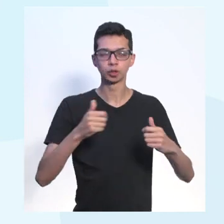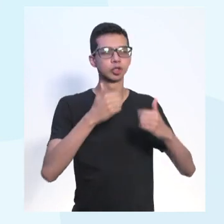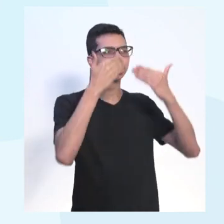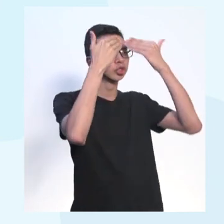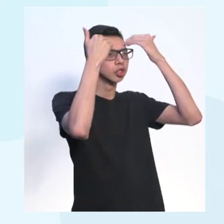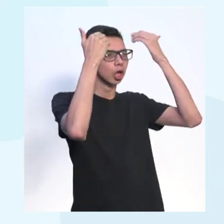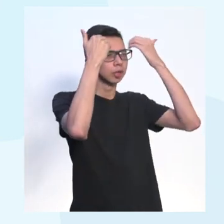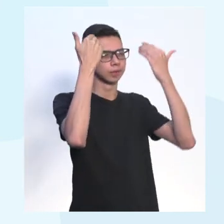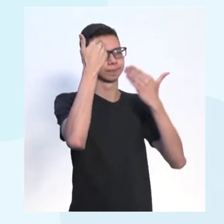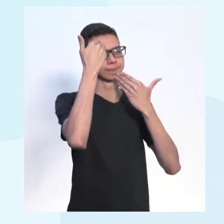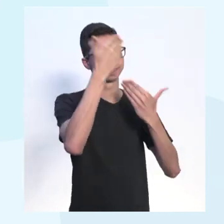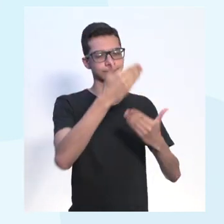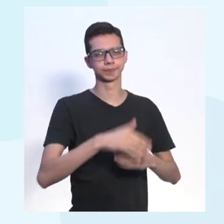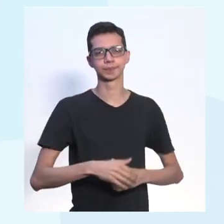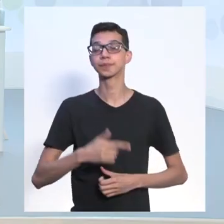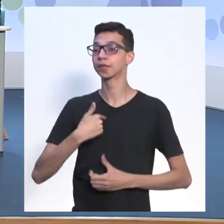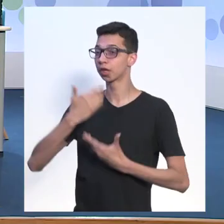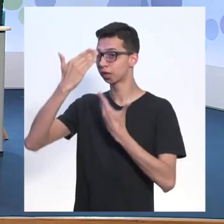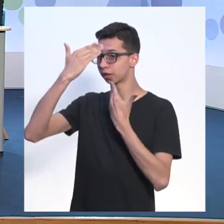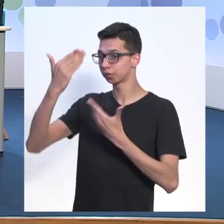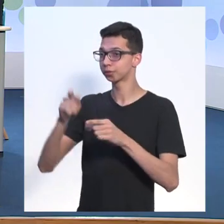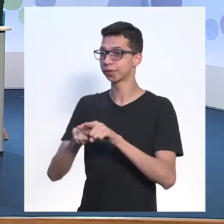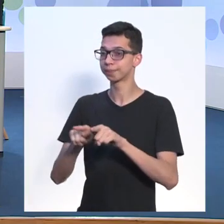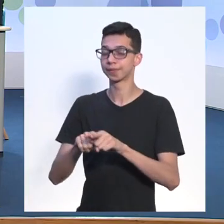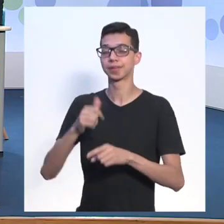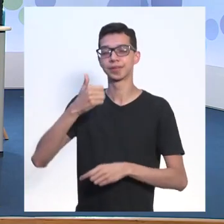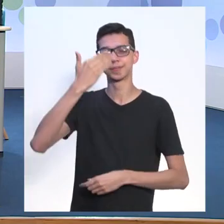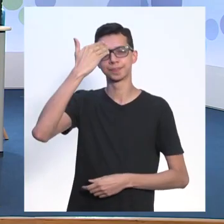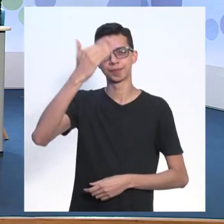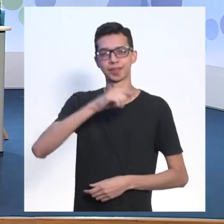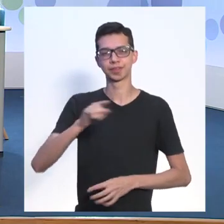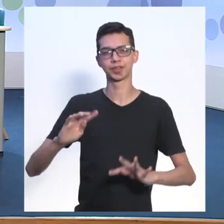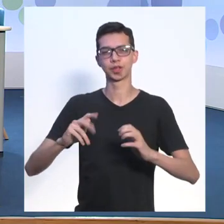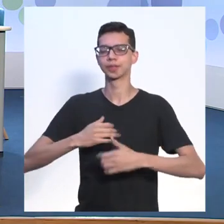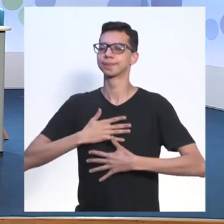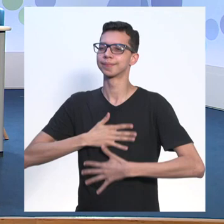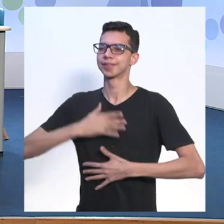que agradeço, obrigado a todos aí. Foi um prazer estar aqui hoje, Ale.